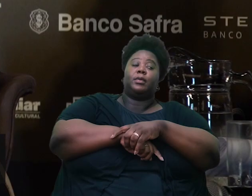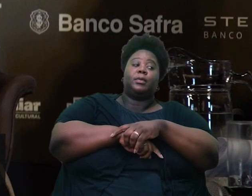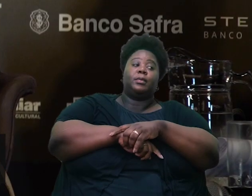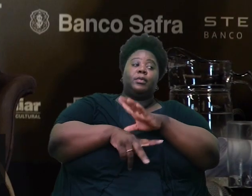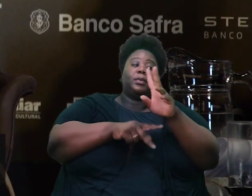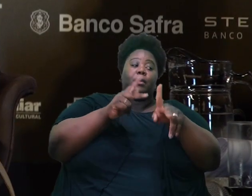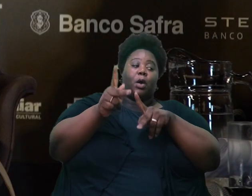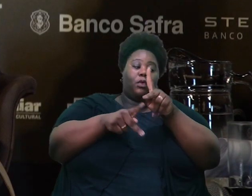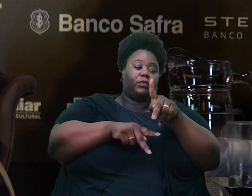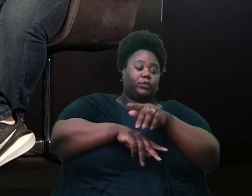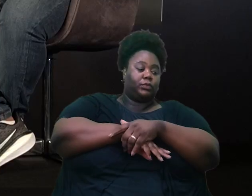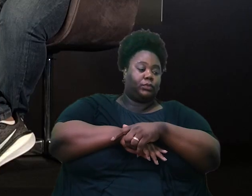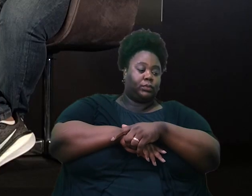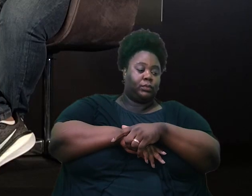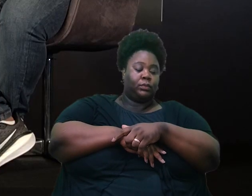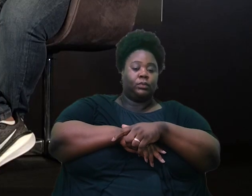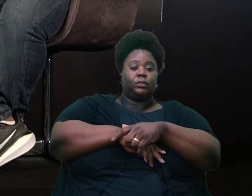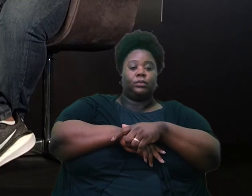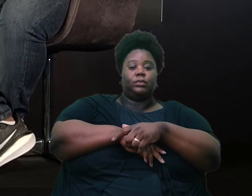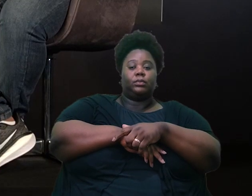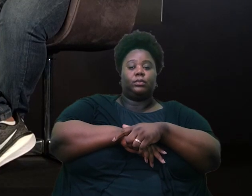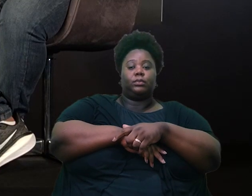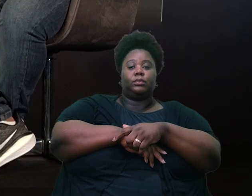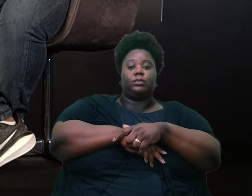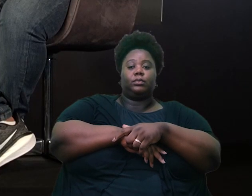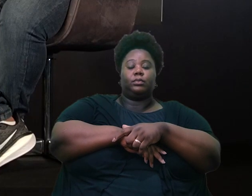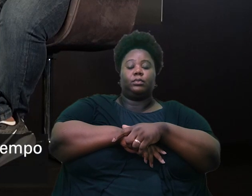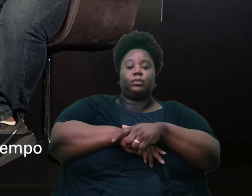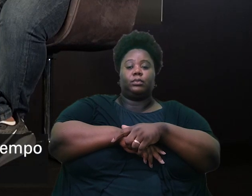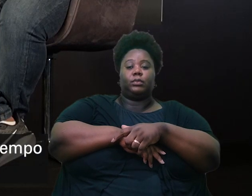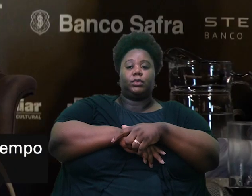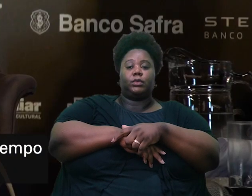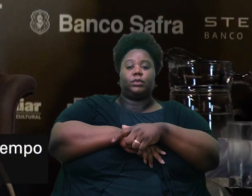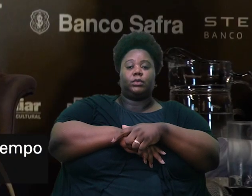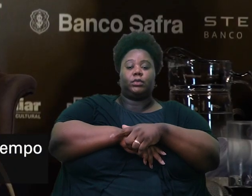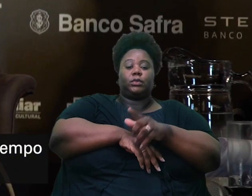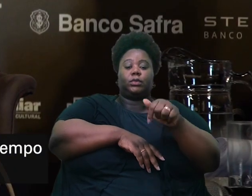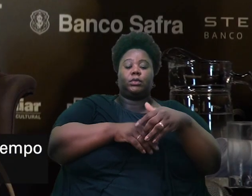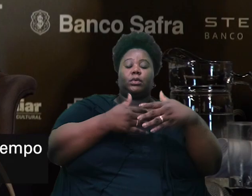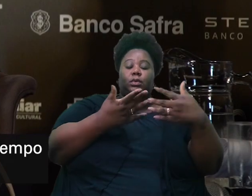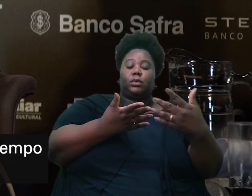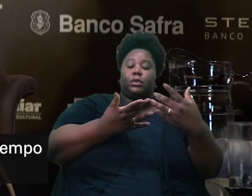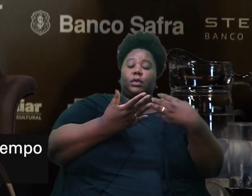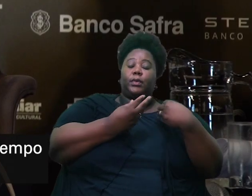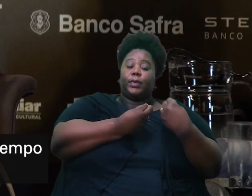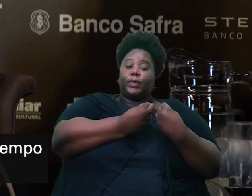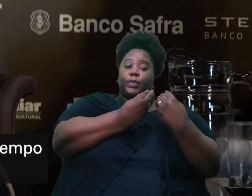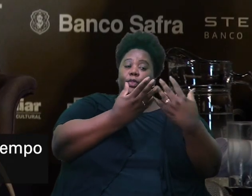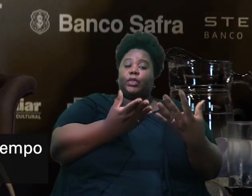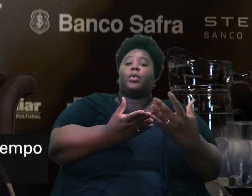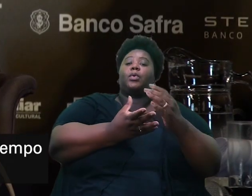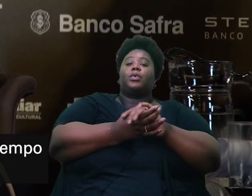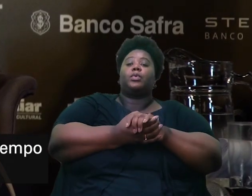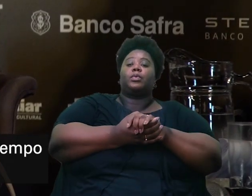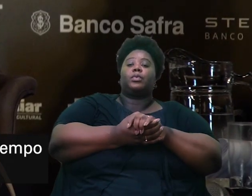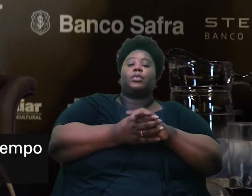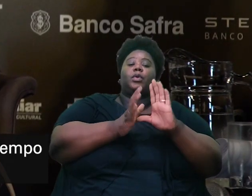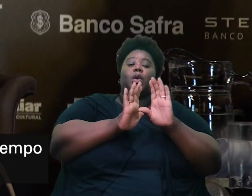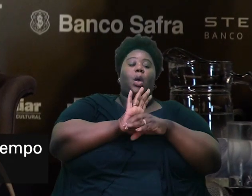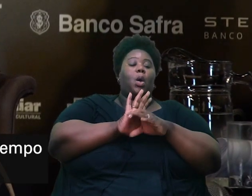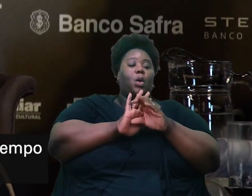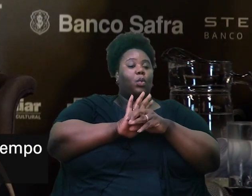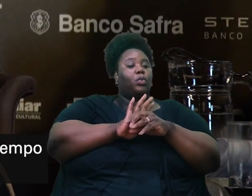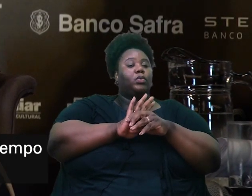indígenas. Né? E aqui, então, eu ofereço o conceito do